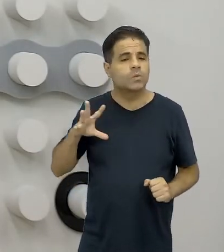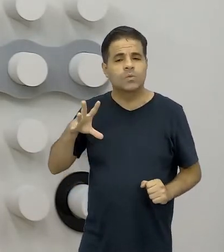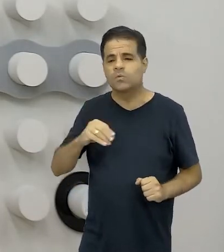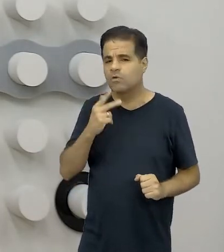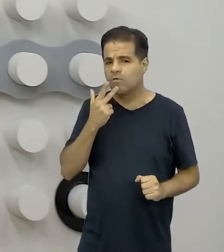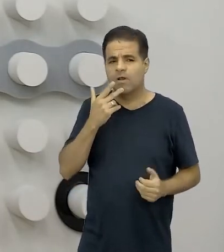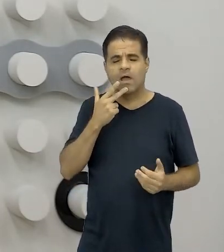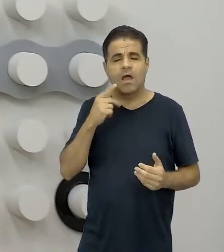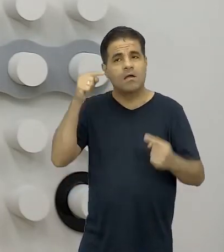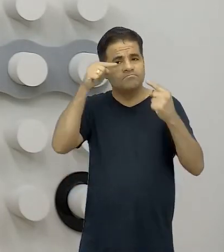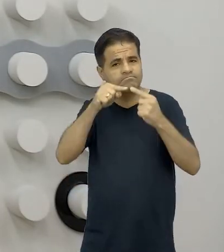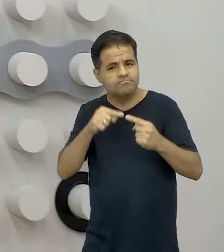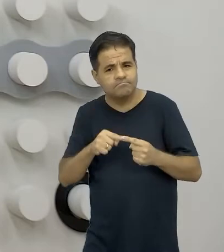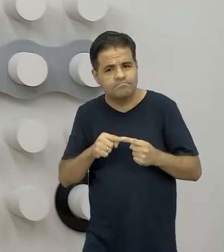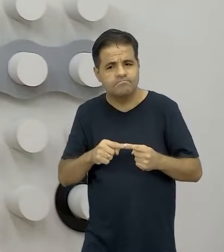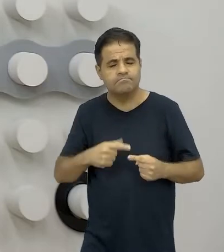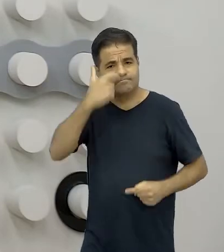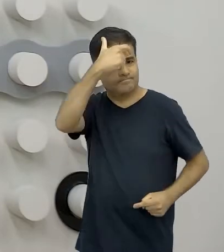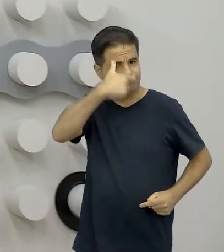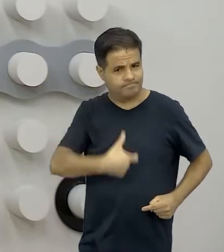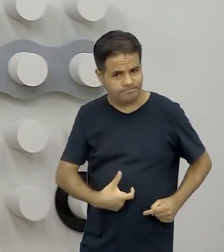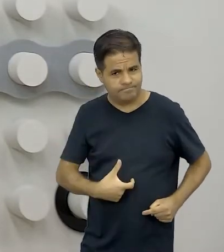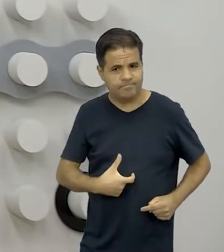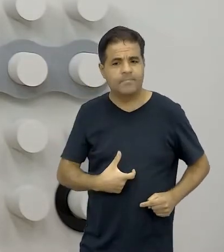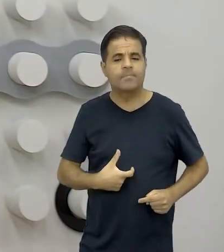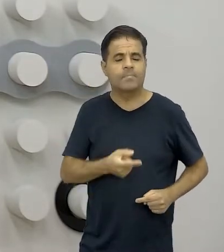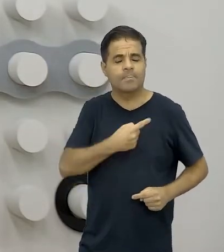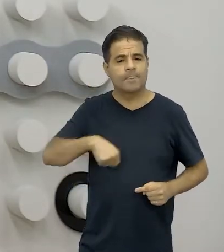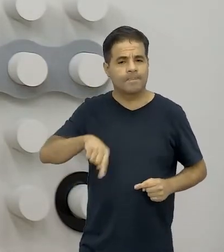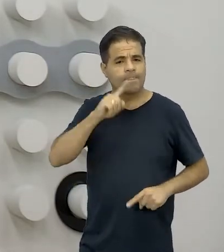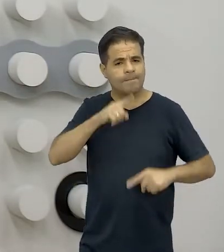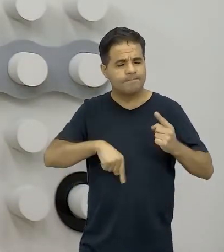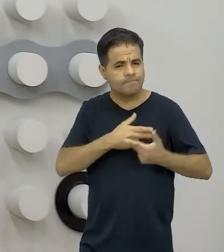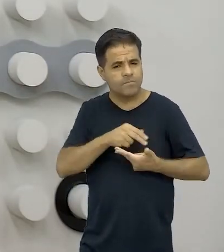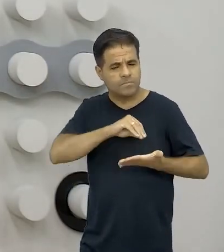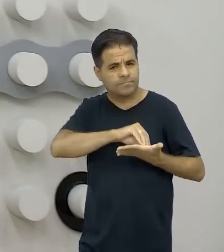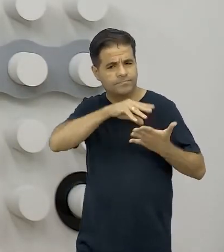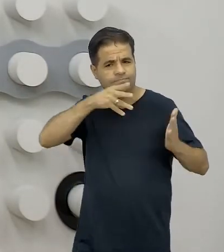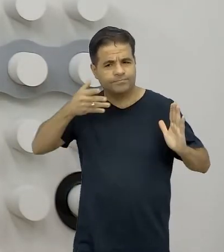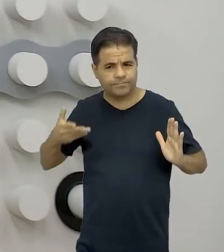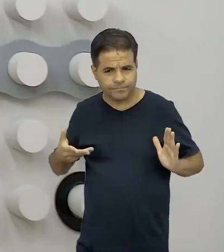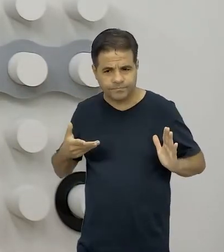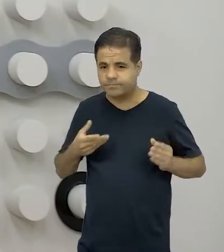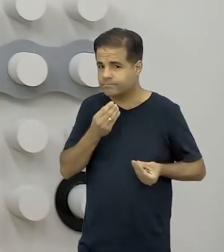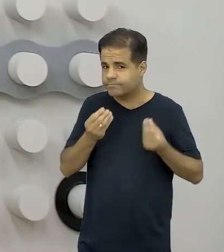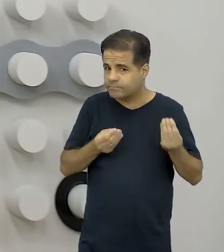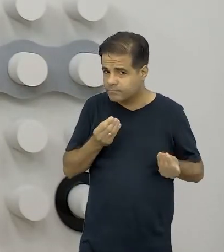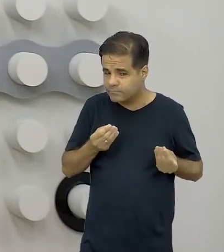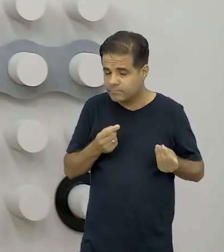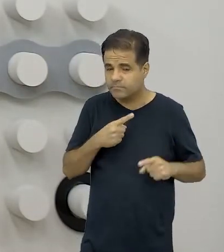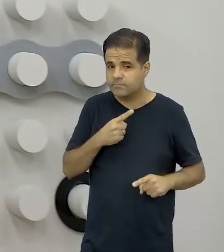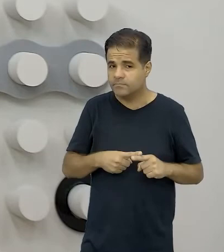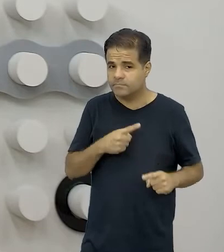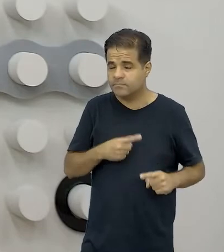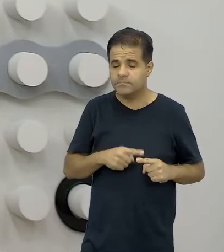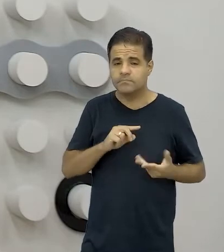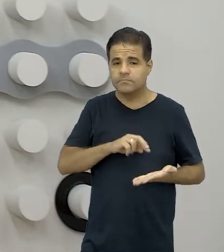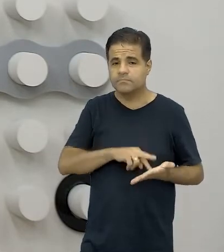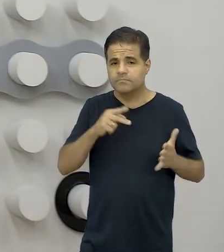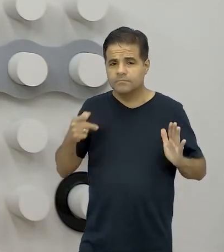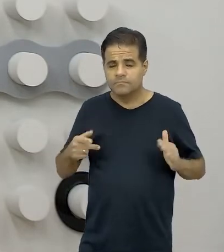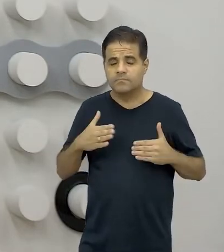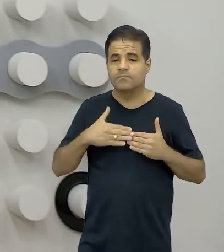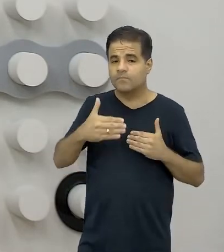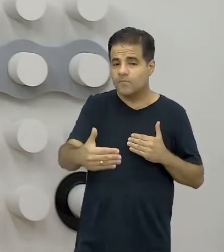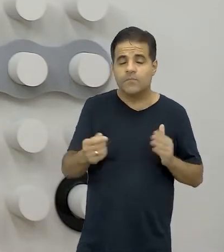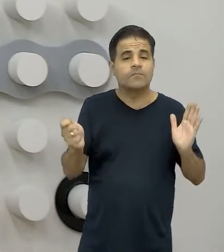falei tem a ver com a nossa matéria, né, com o nosso componente curricular, melhor dizendo? Porque o componente